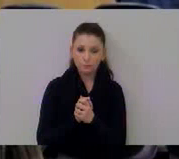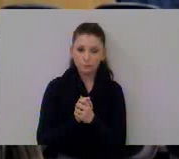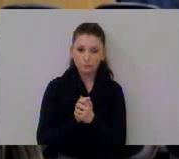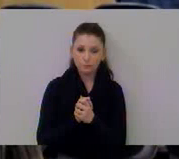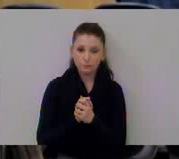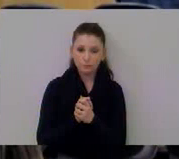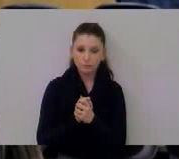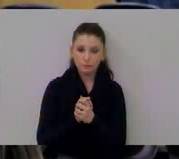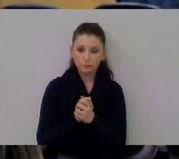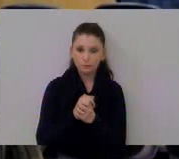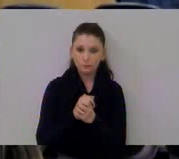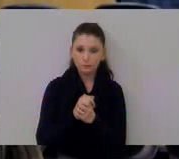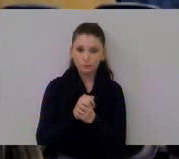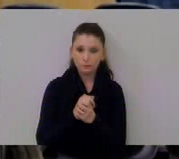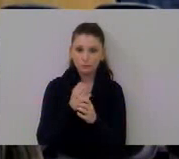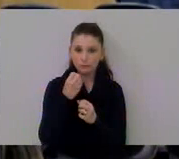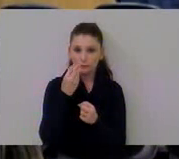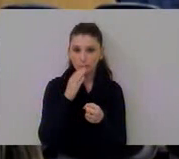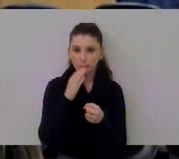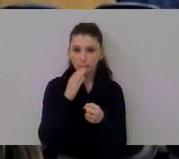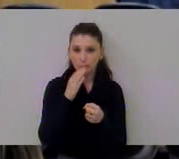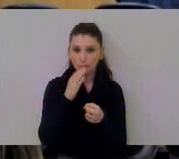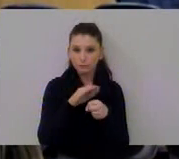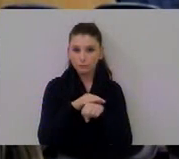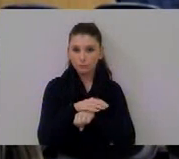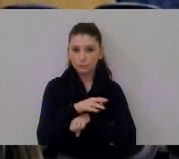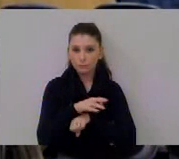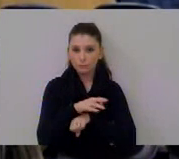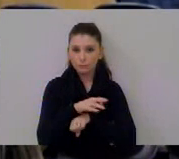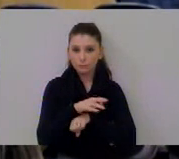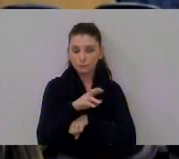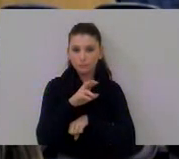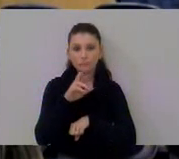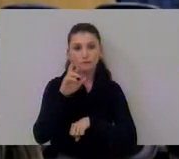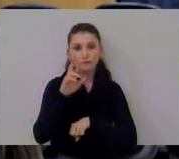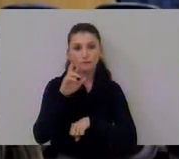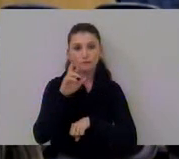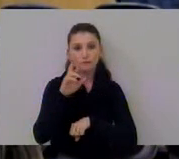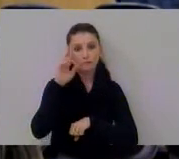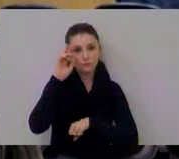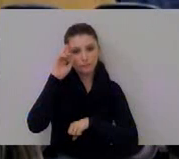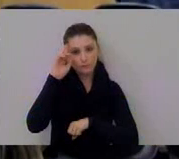Boa noite, senhores e senhoras,